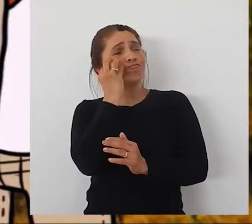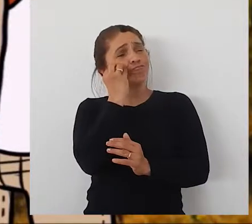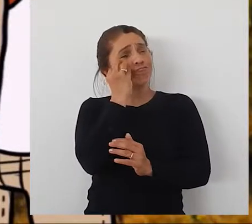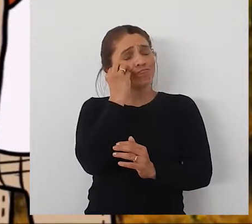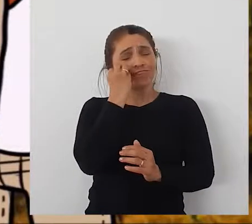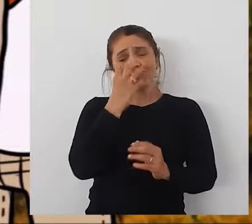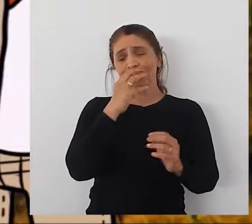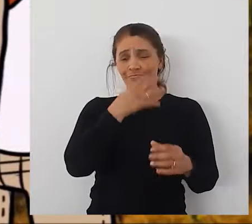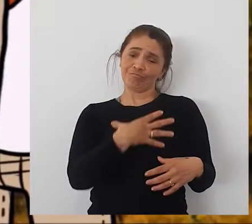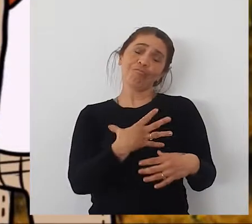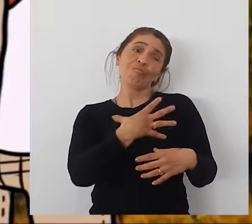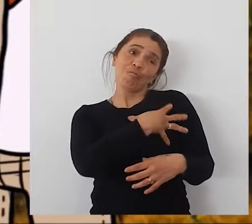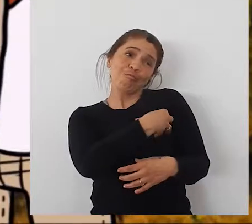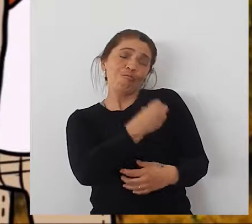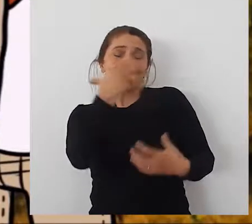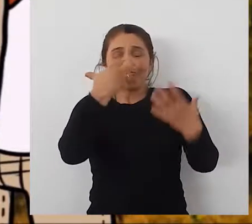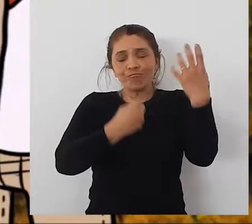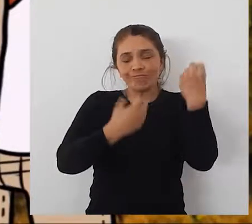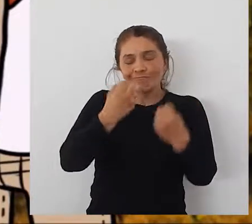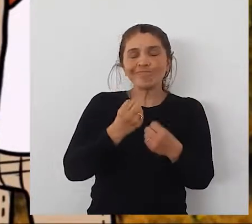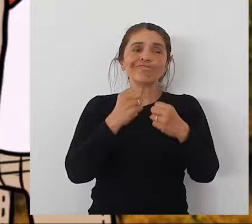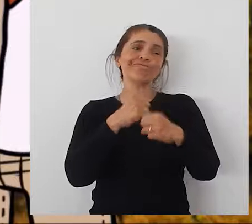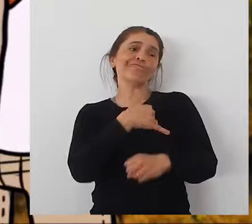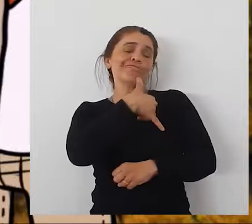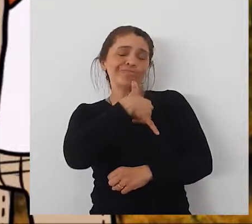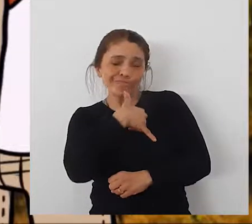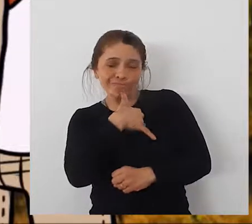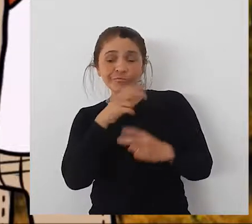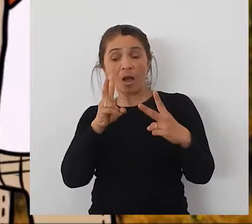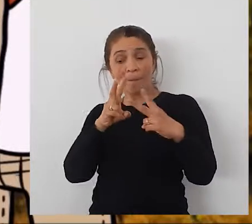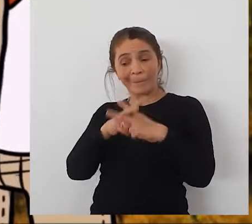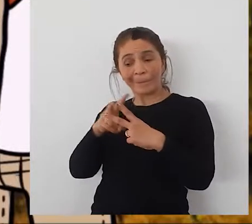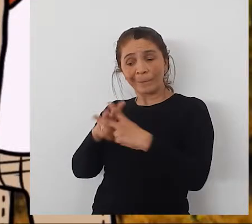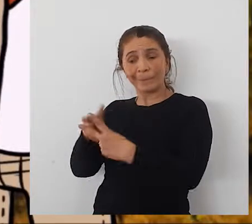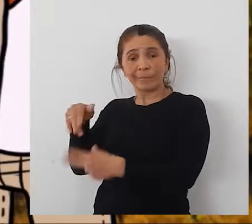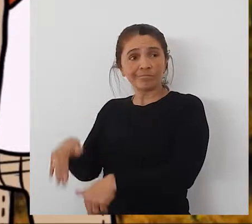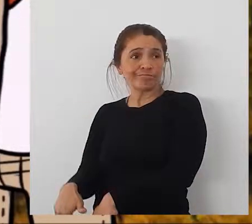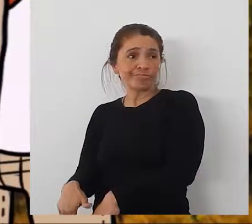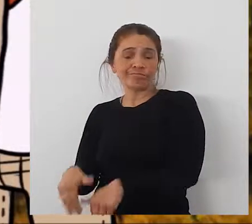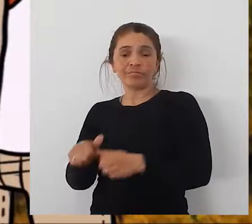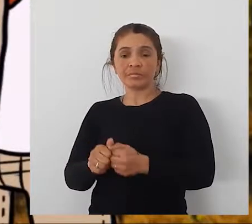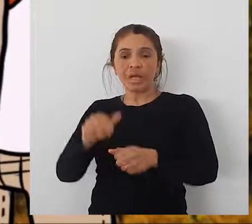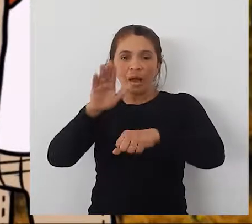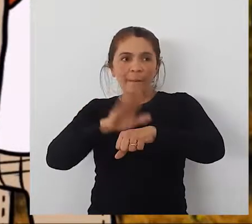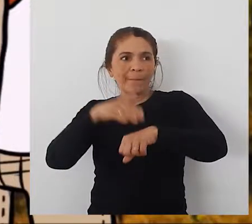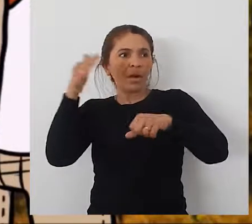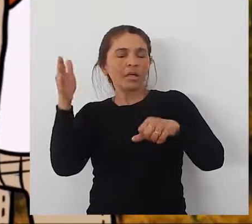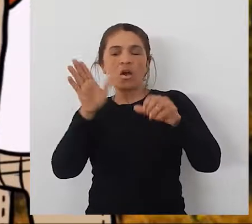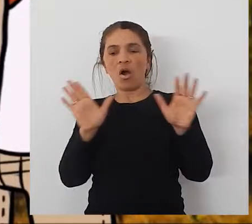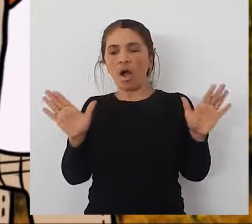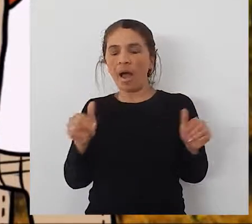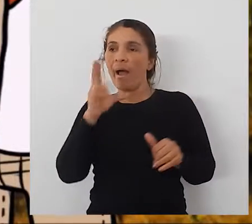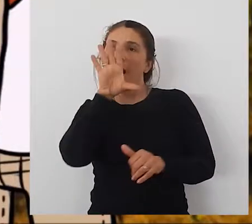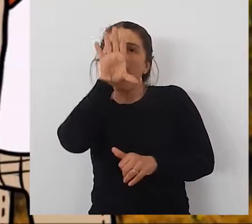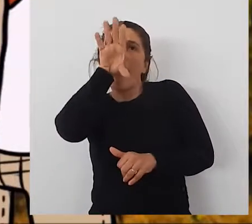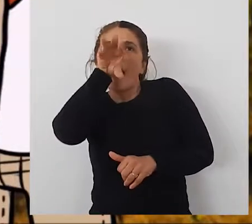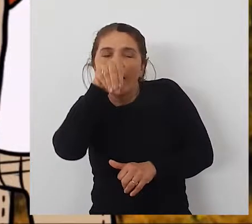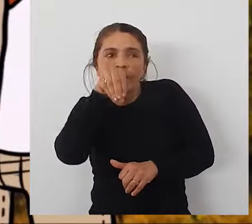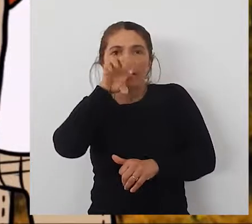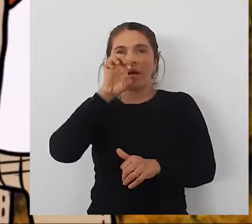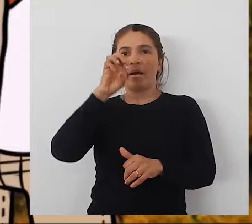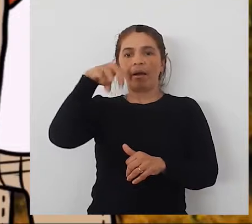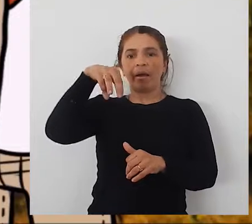mamífero carismático! Infelizmente está ameaçado de extinção. Aqui está a maior ave brasileira,